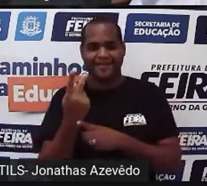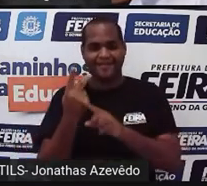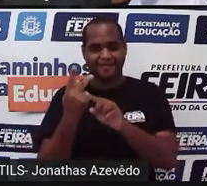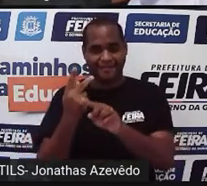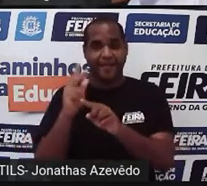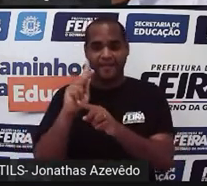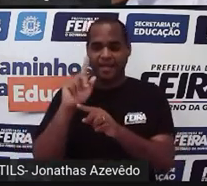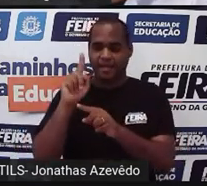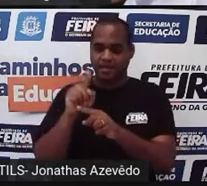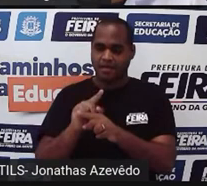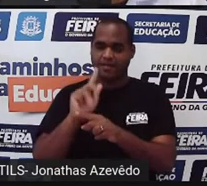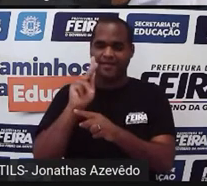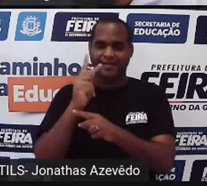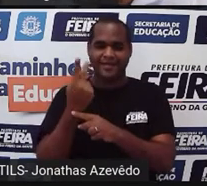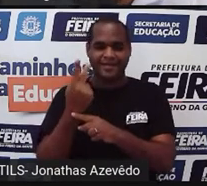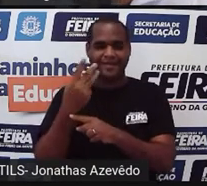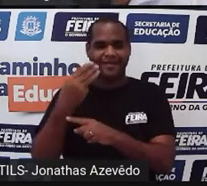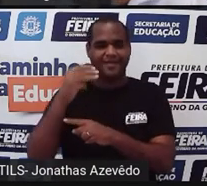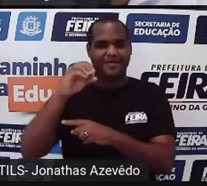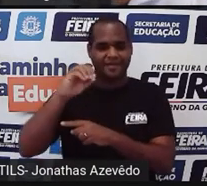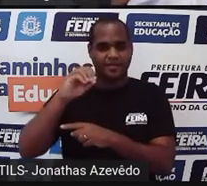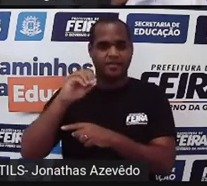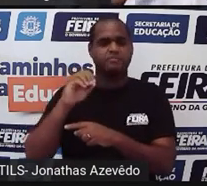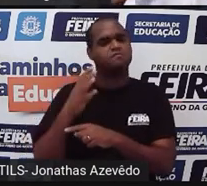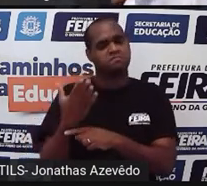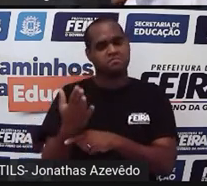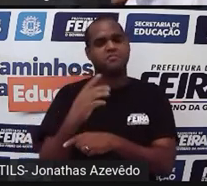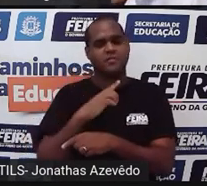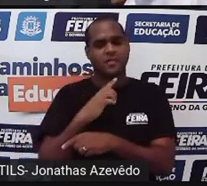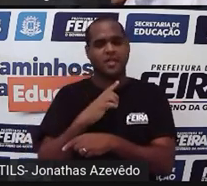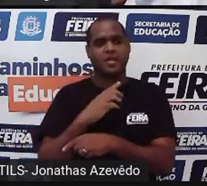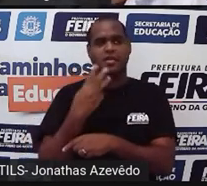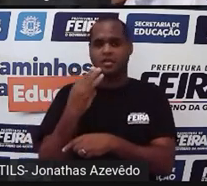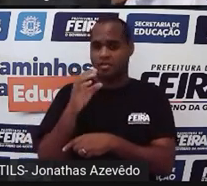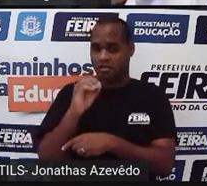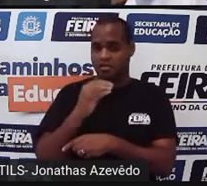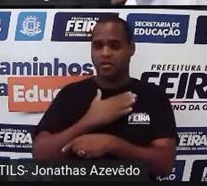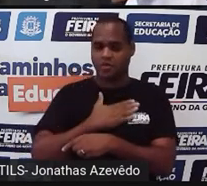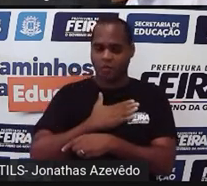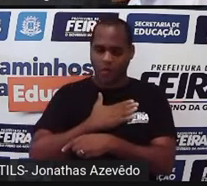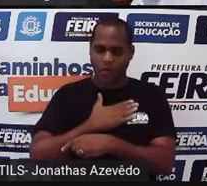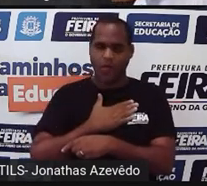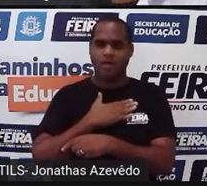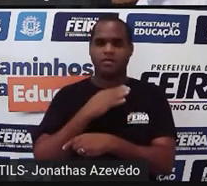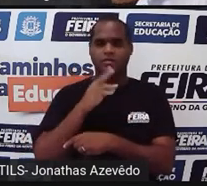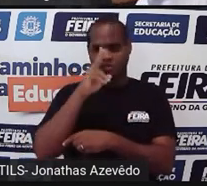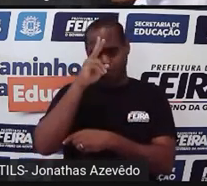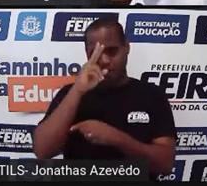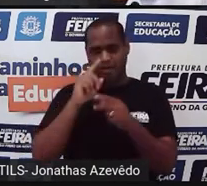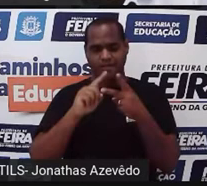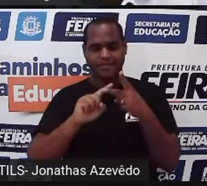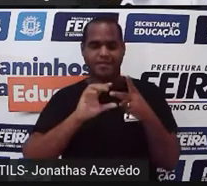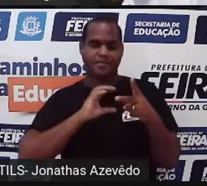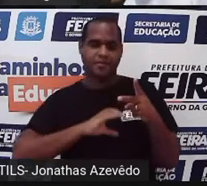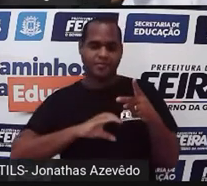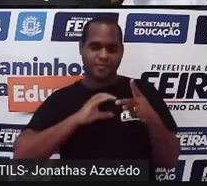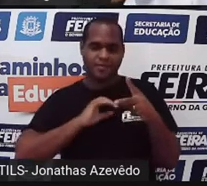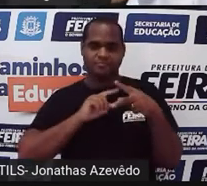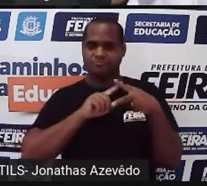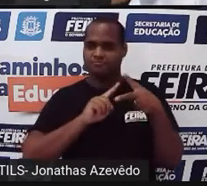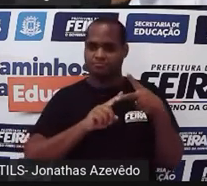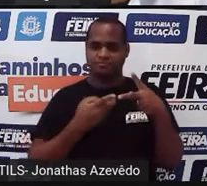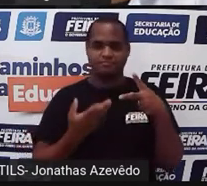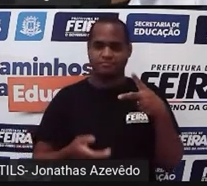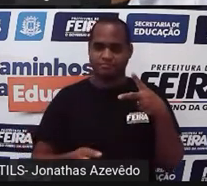P barra H 30, ou seja, né? 30 alunos que gostam tanto de português quanto